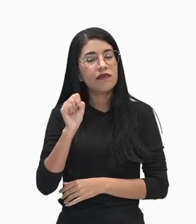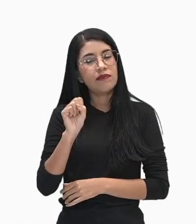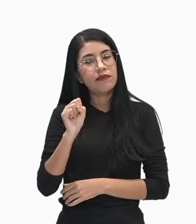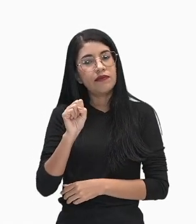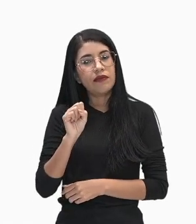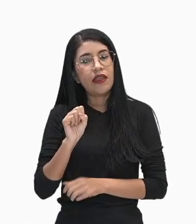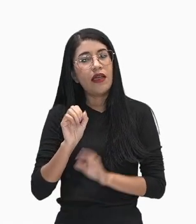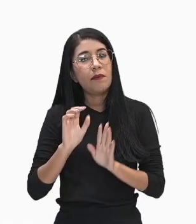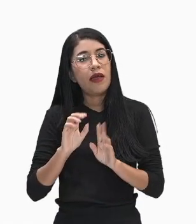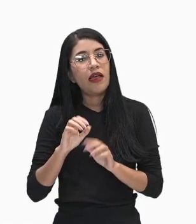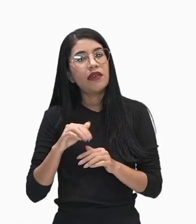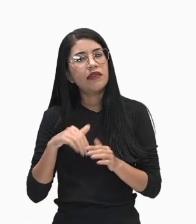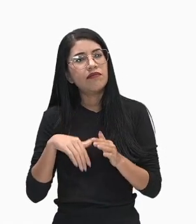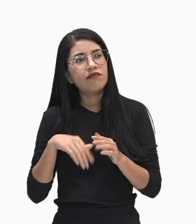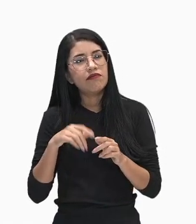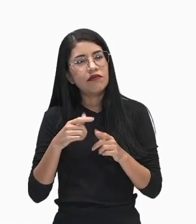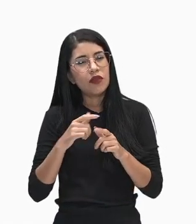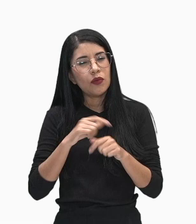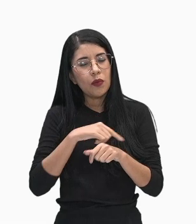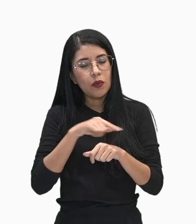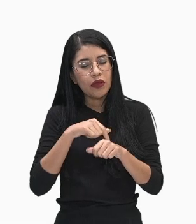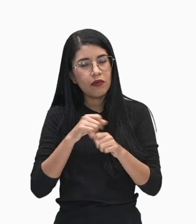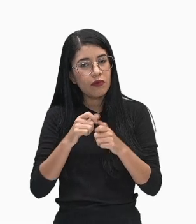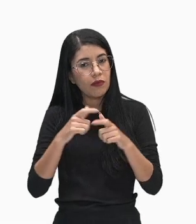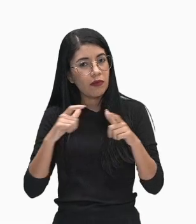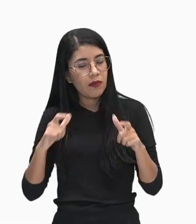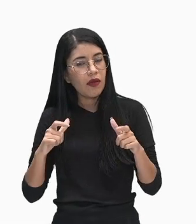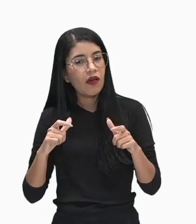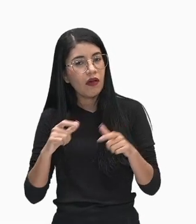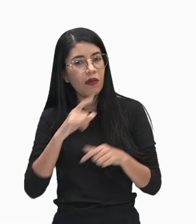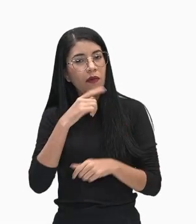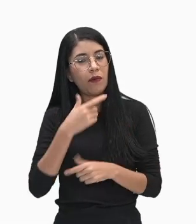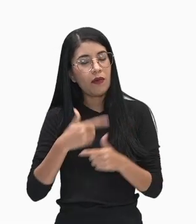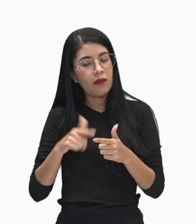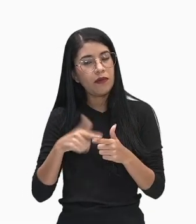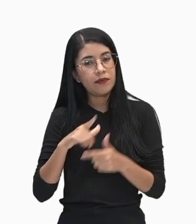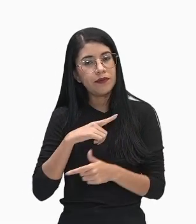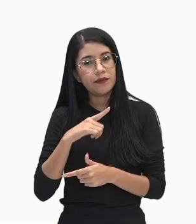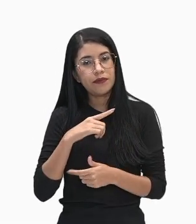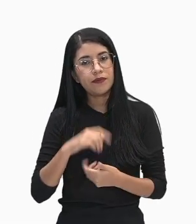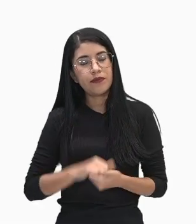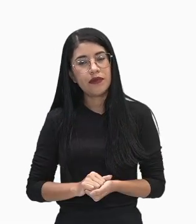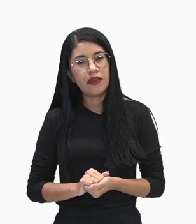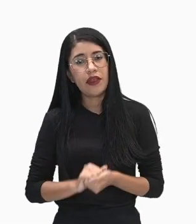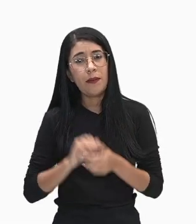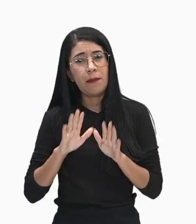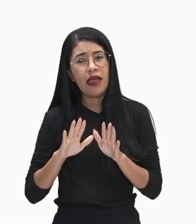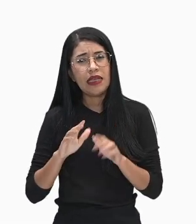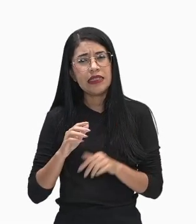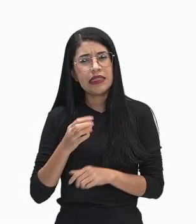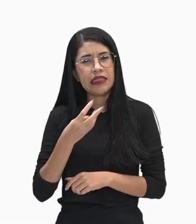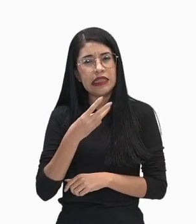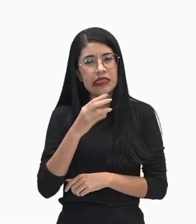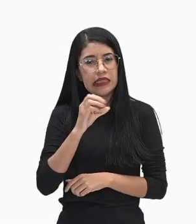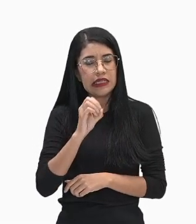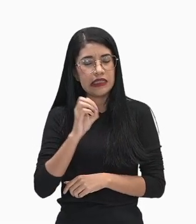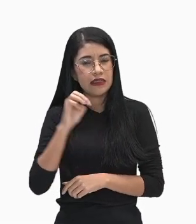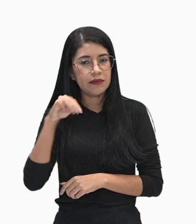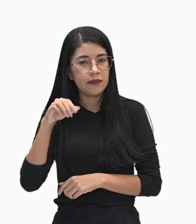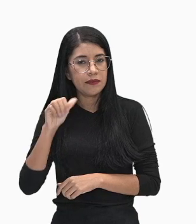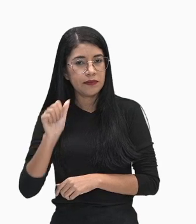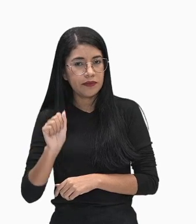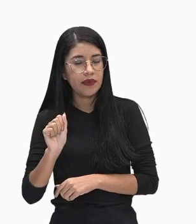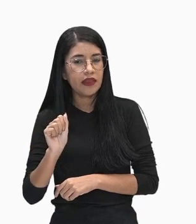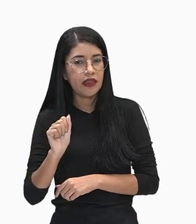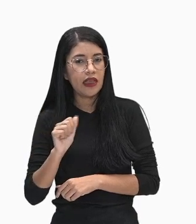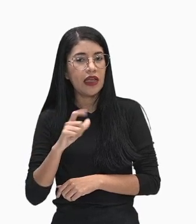Mas quando mais tempo, pode haver problema. Agora, se ela for de 30 miliamperes, aí